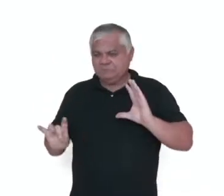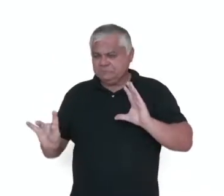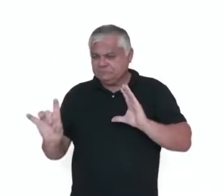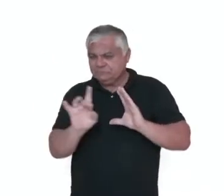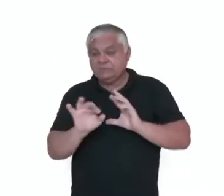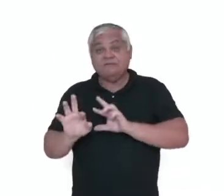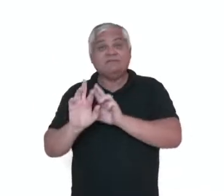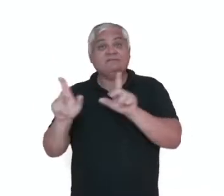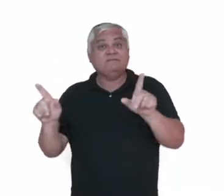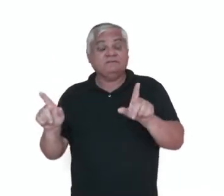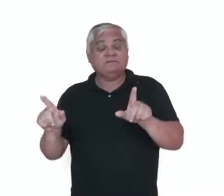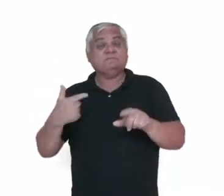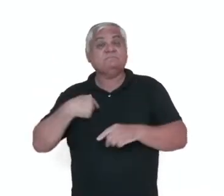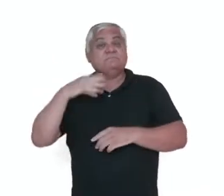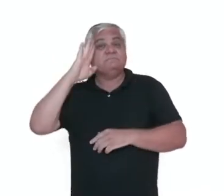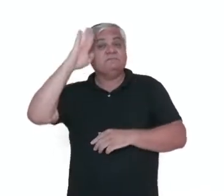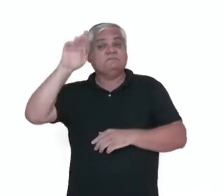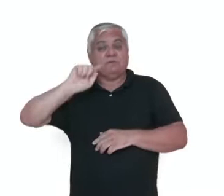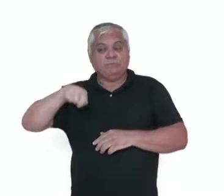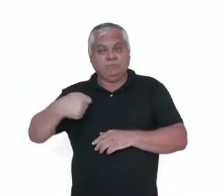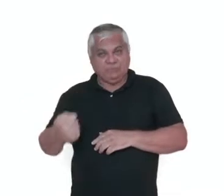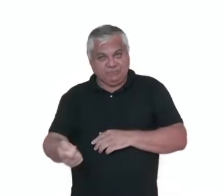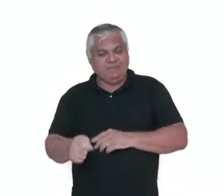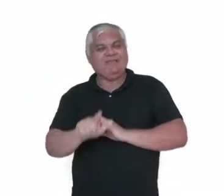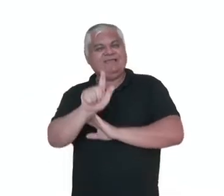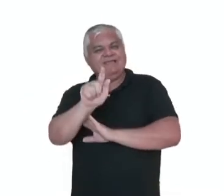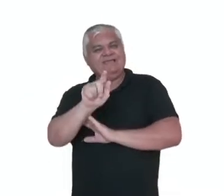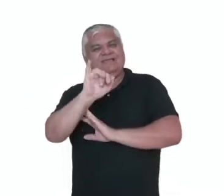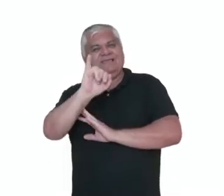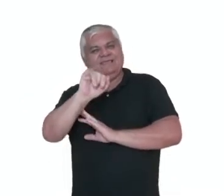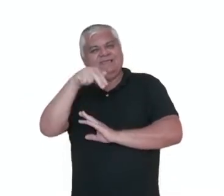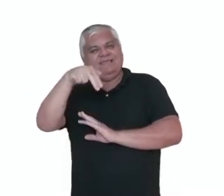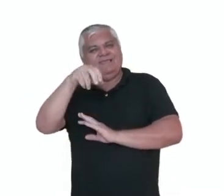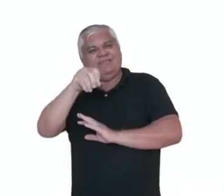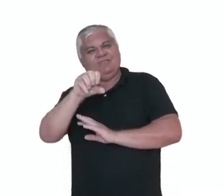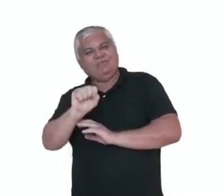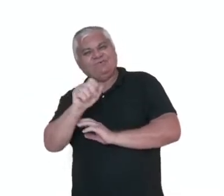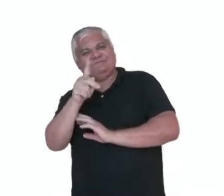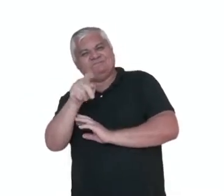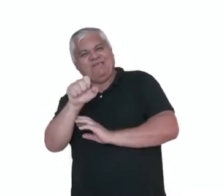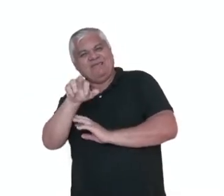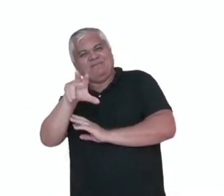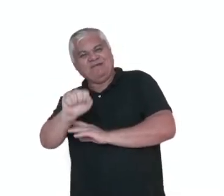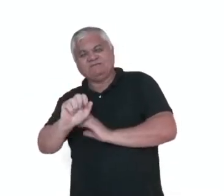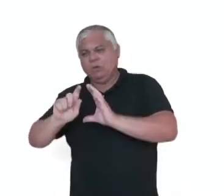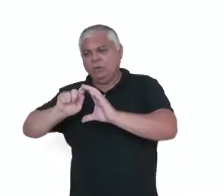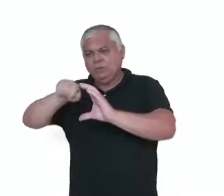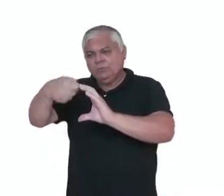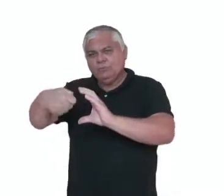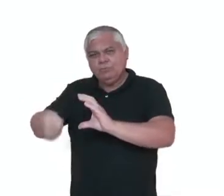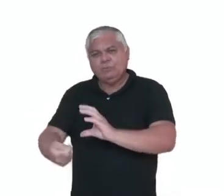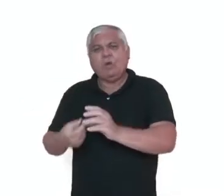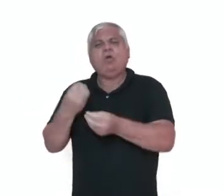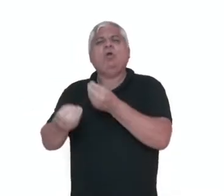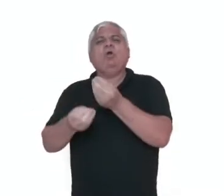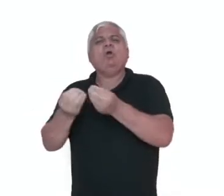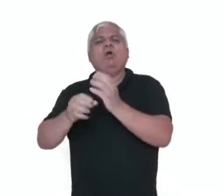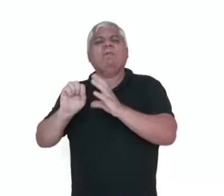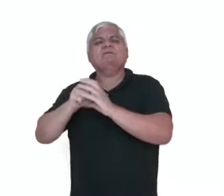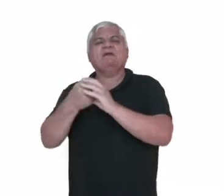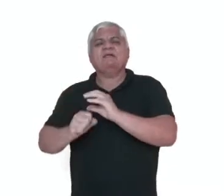grupos de plantas, principalmente das gimnospermas, compreendendo o sistema de classificação, processo de transmissão das